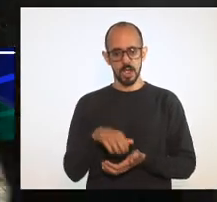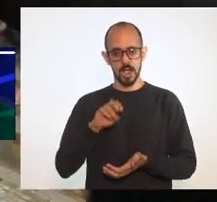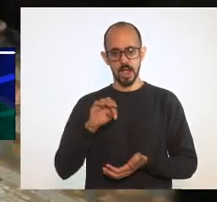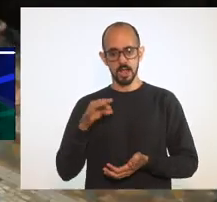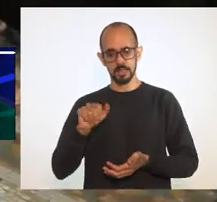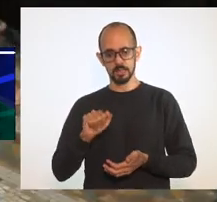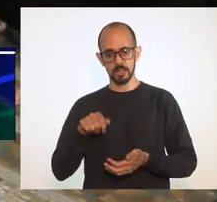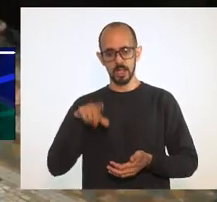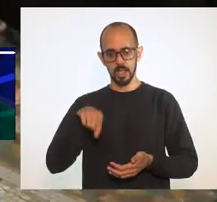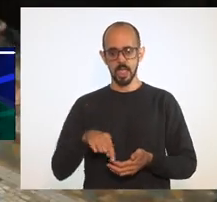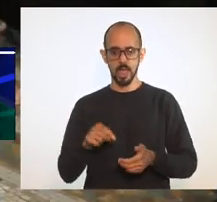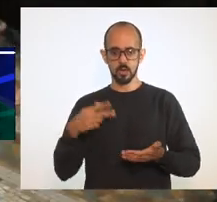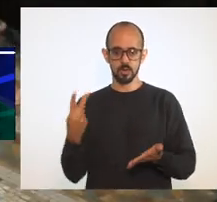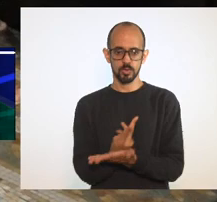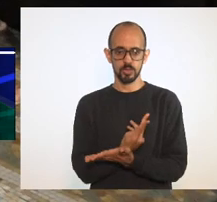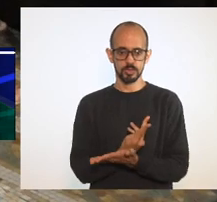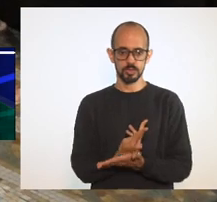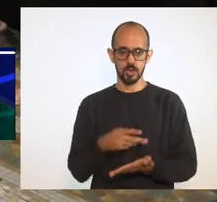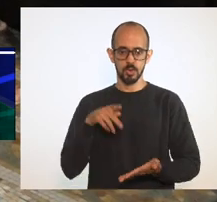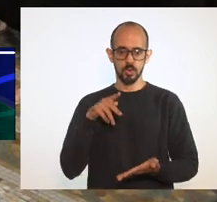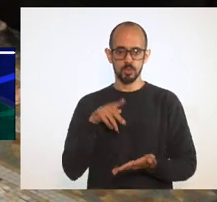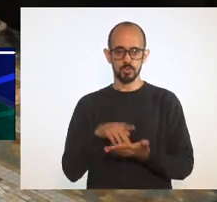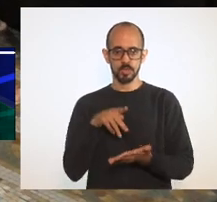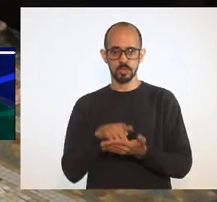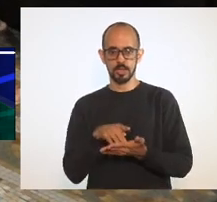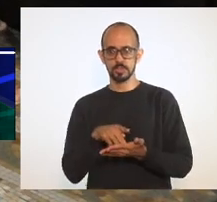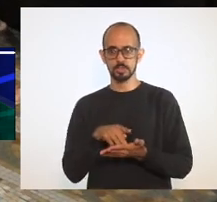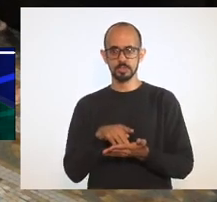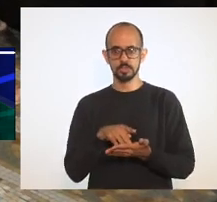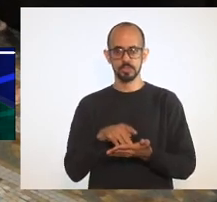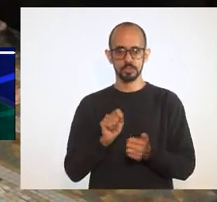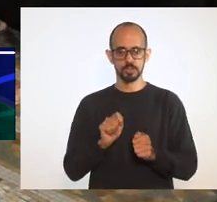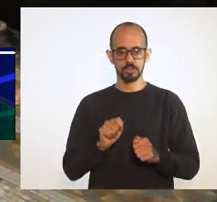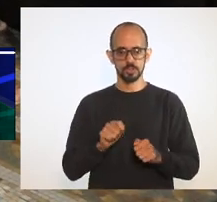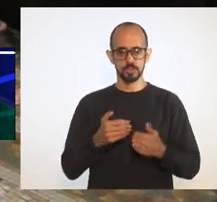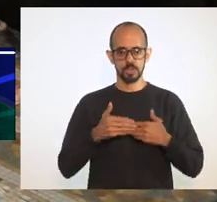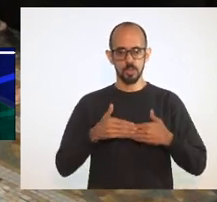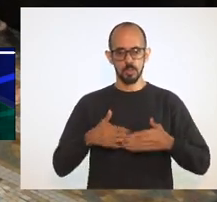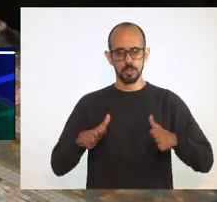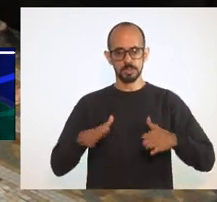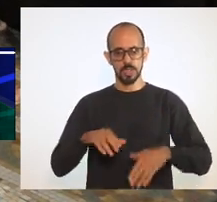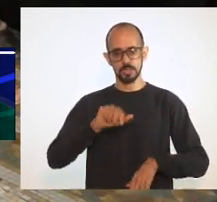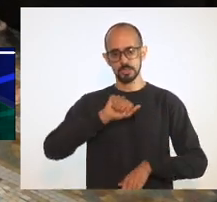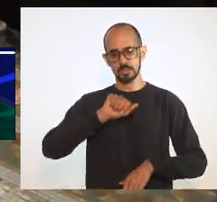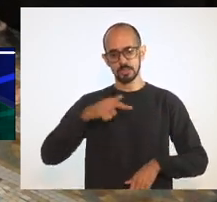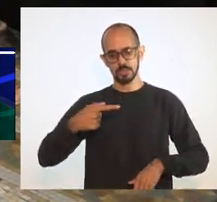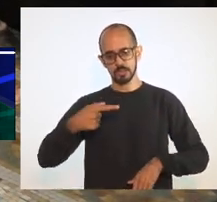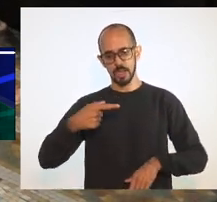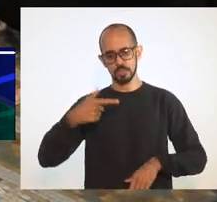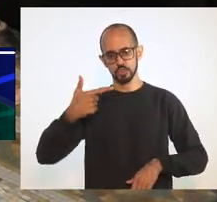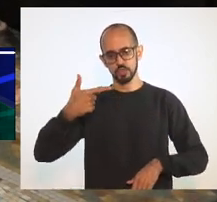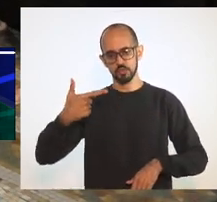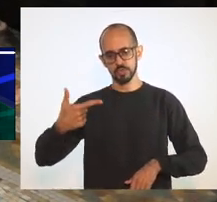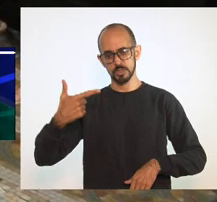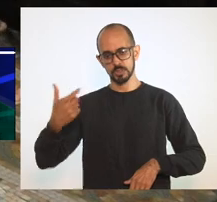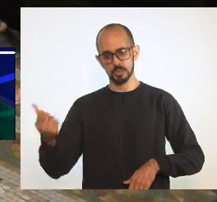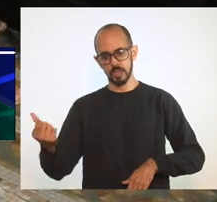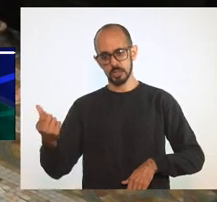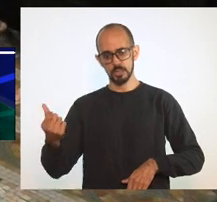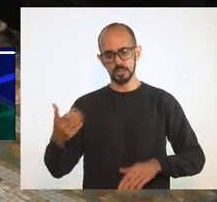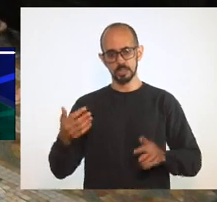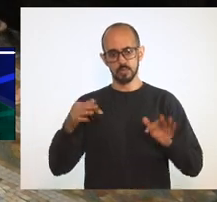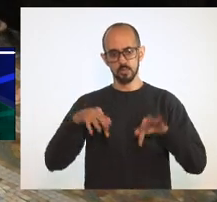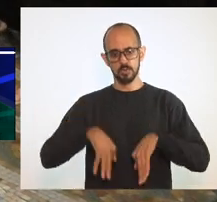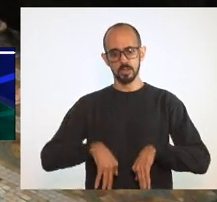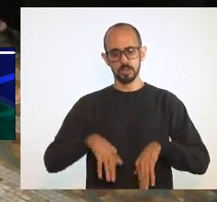o ocorrido na 37ª sessão extraordinária, que iniciada às 17 horas e 26 minutos,